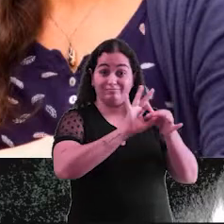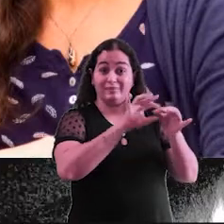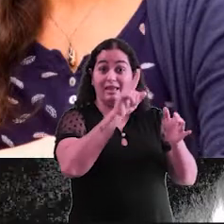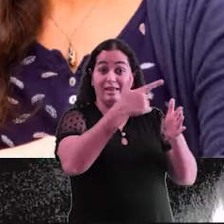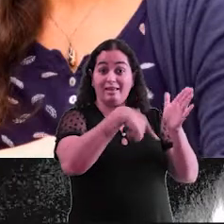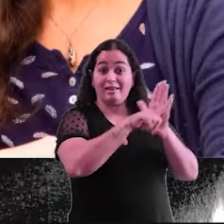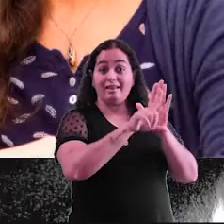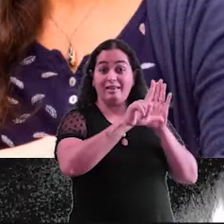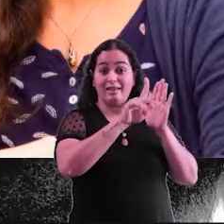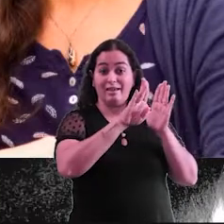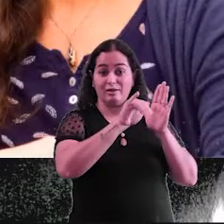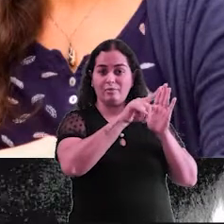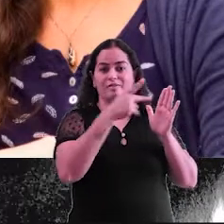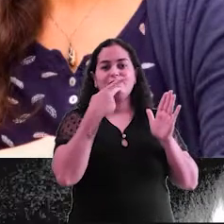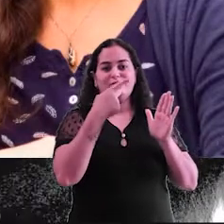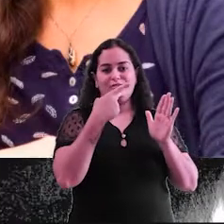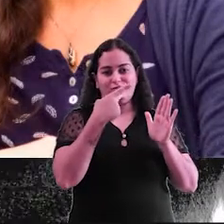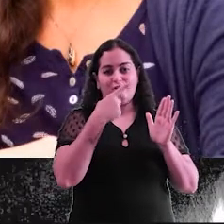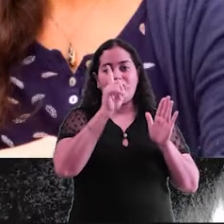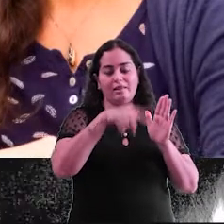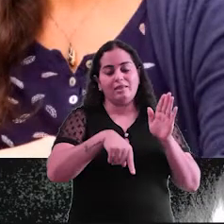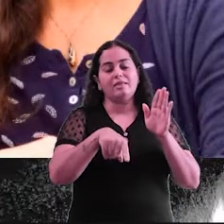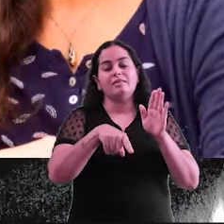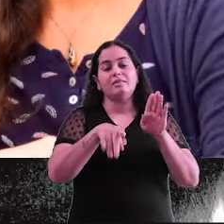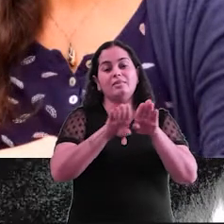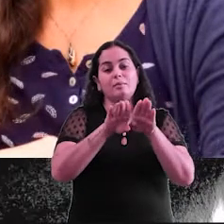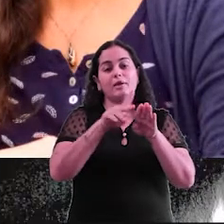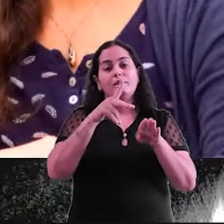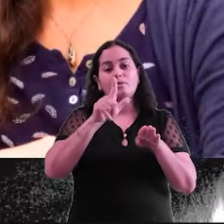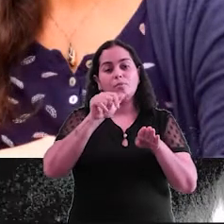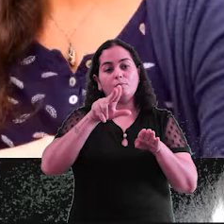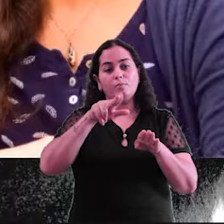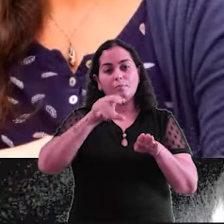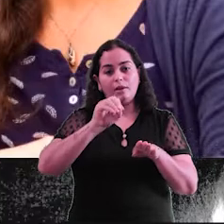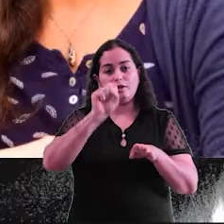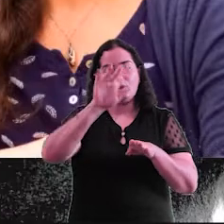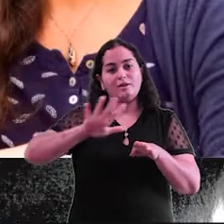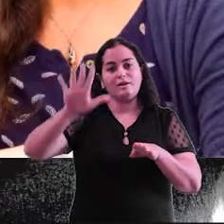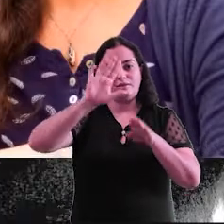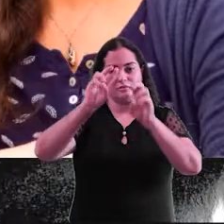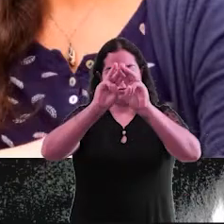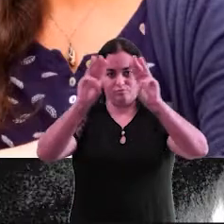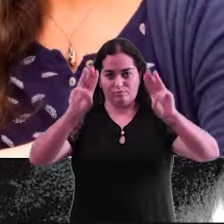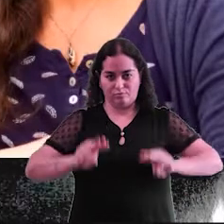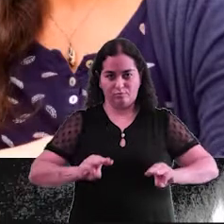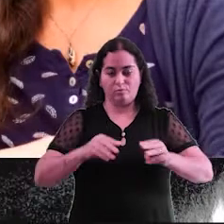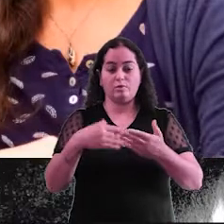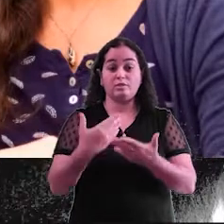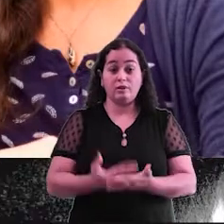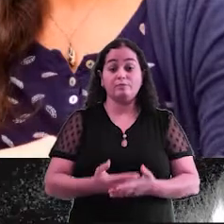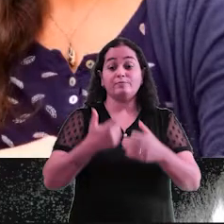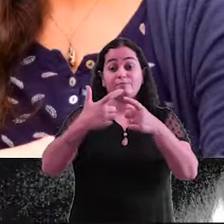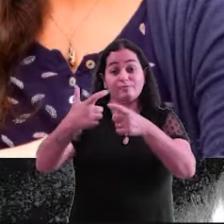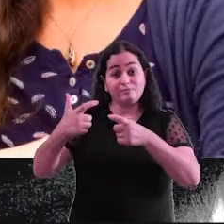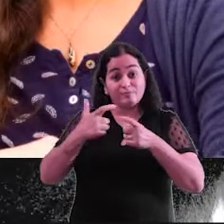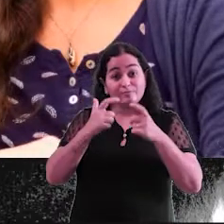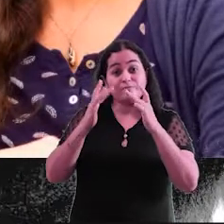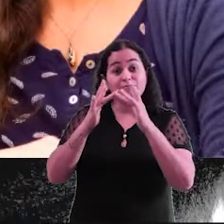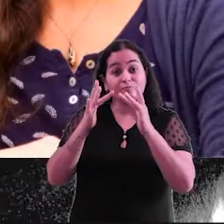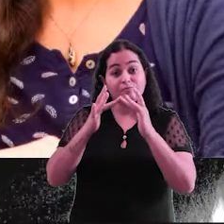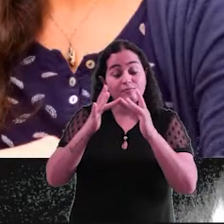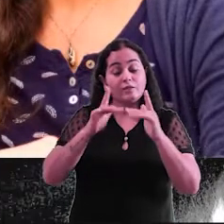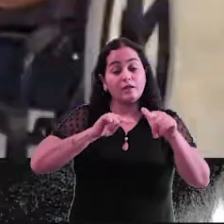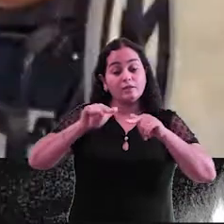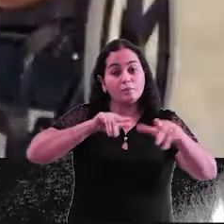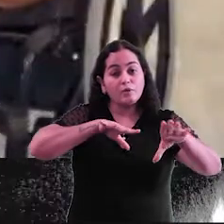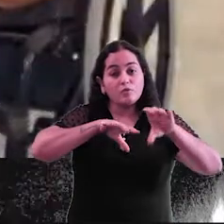em si, os espaços de convivência, serviços de informação, programas de treinamento e todos os outros serviços básicos e especiais